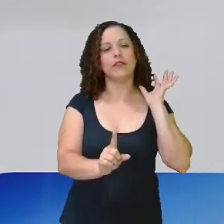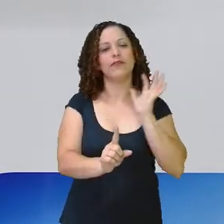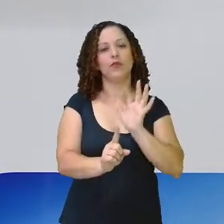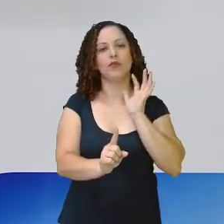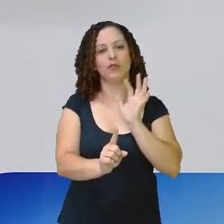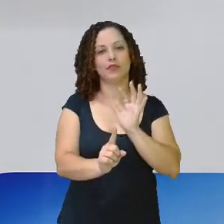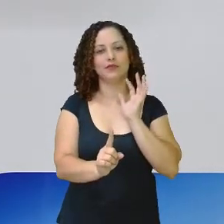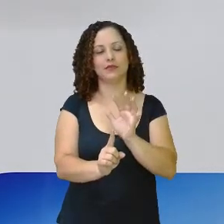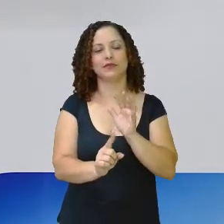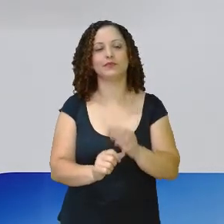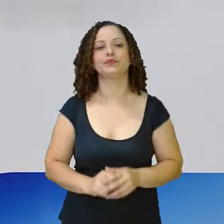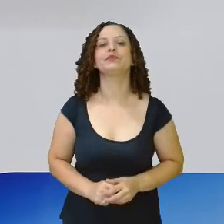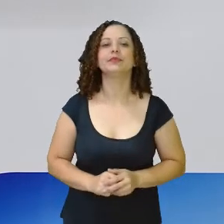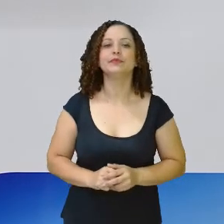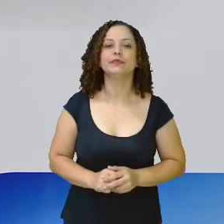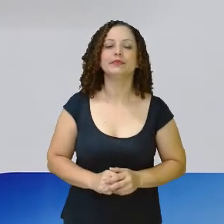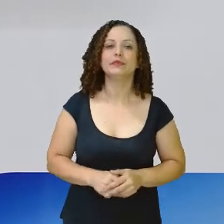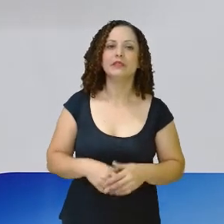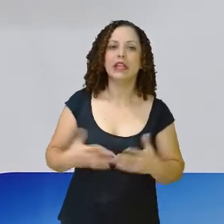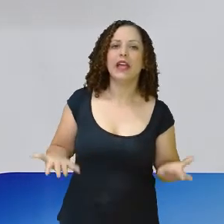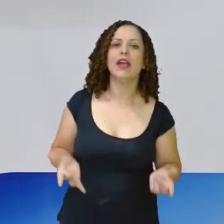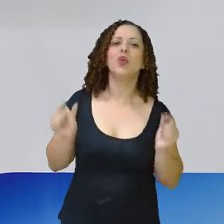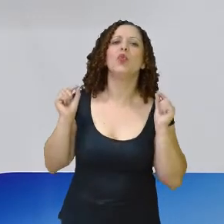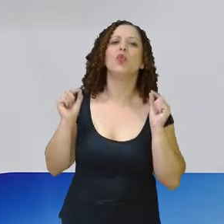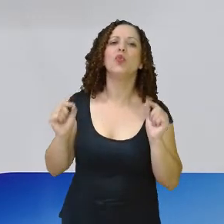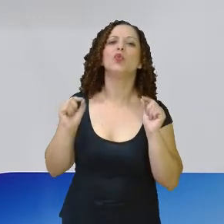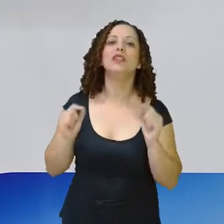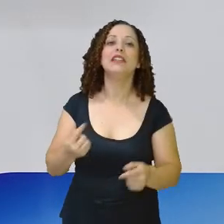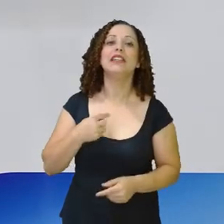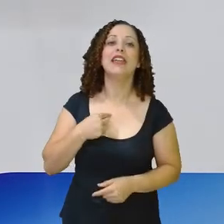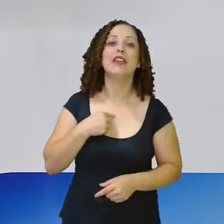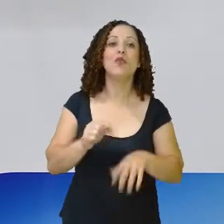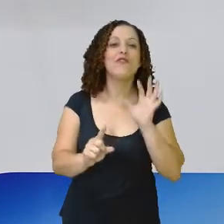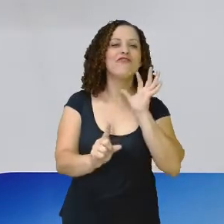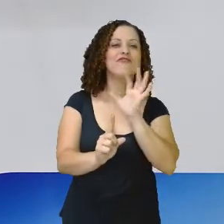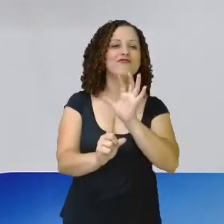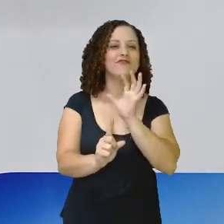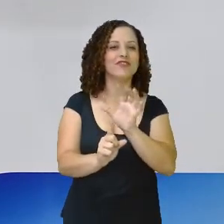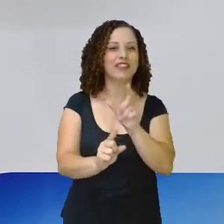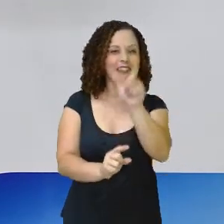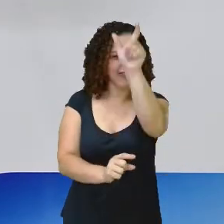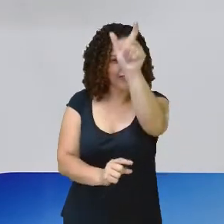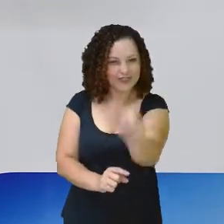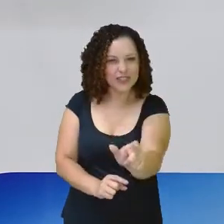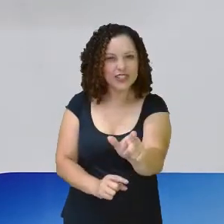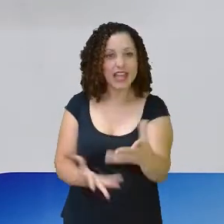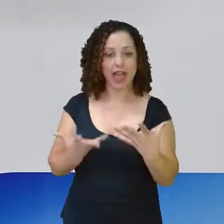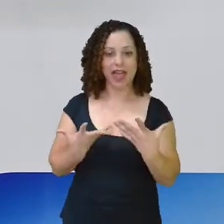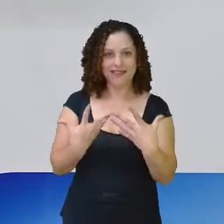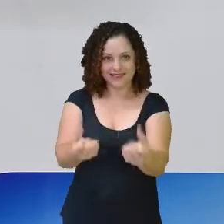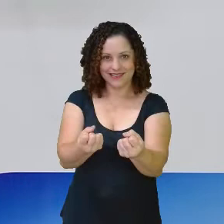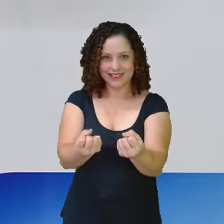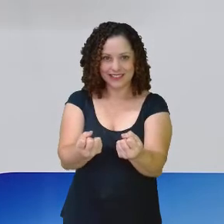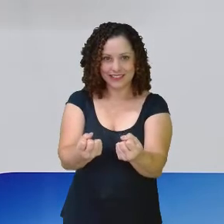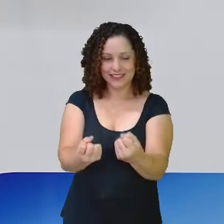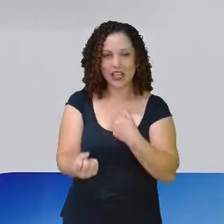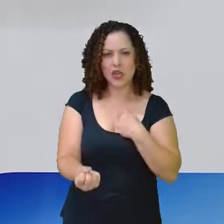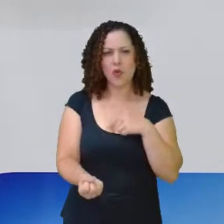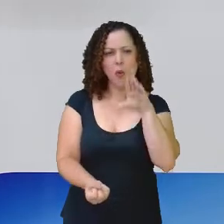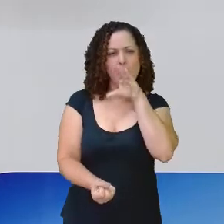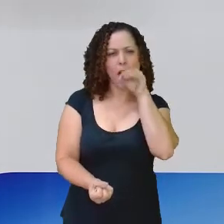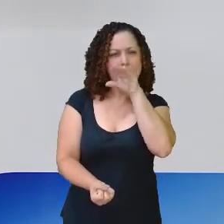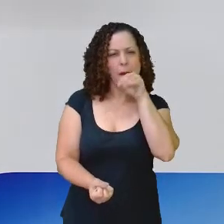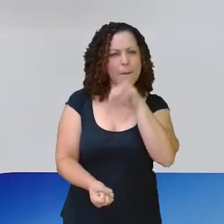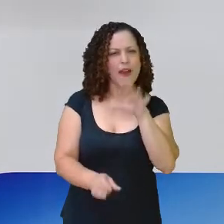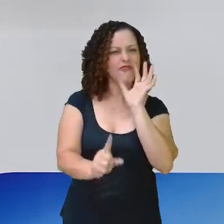porque o interessante aqui é que eu consiga que você aceite aquilo que eu estou falando. Então, eu vou